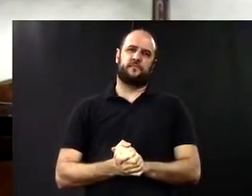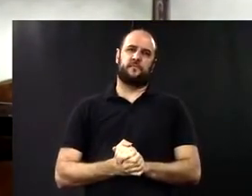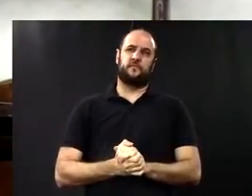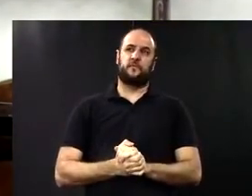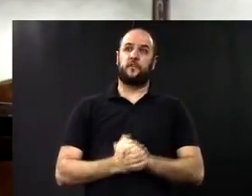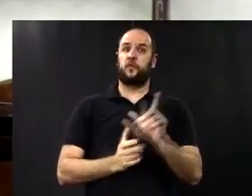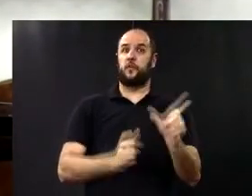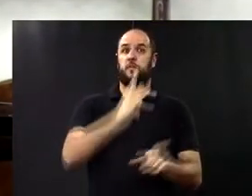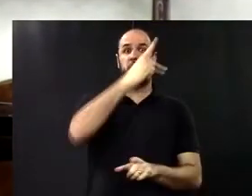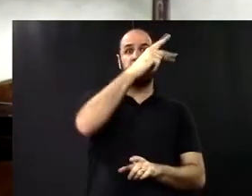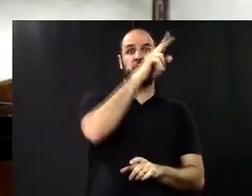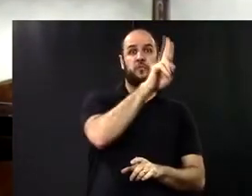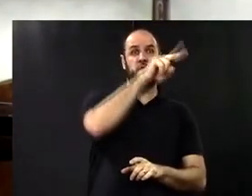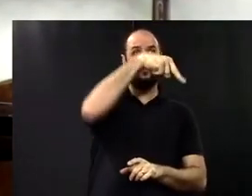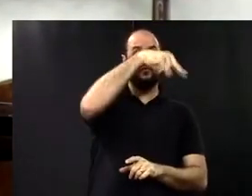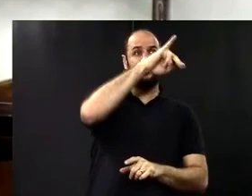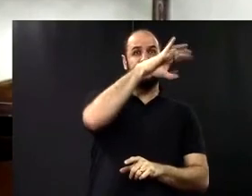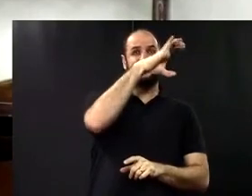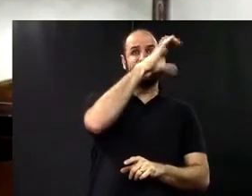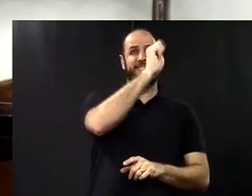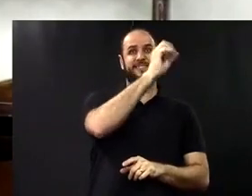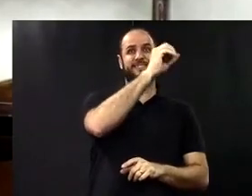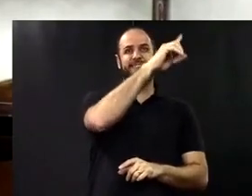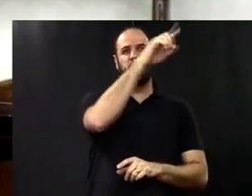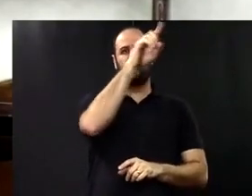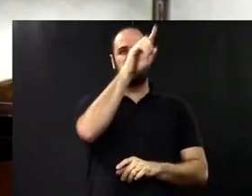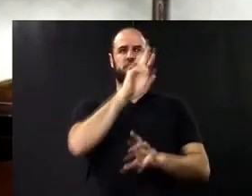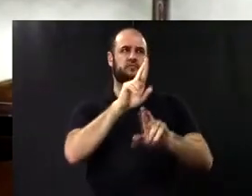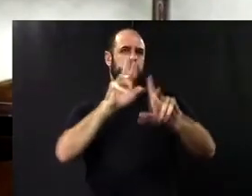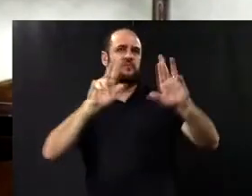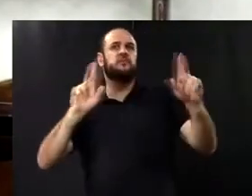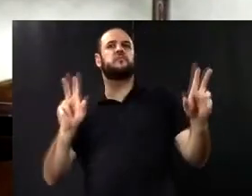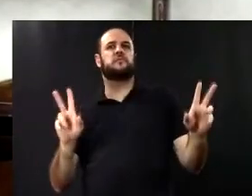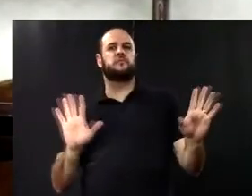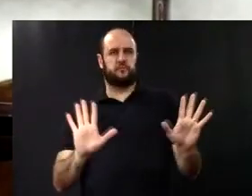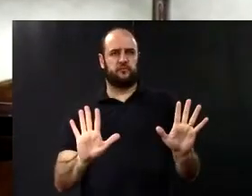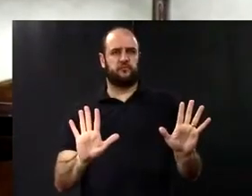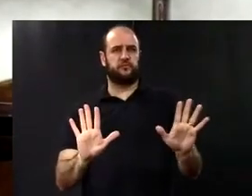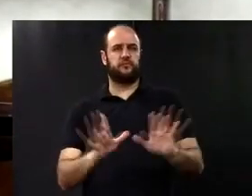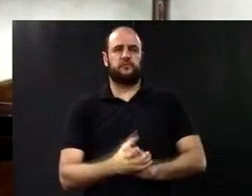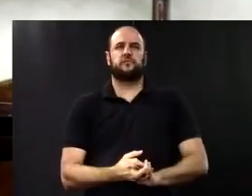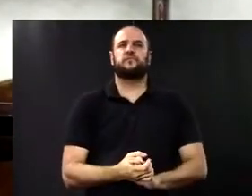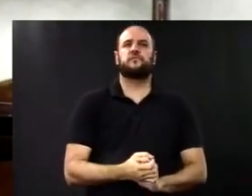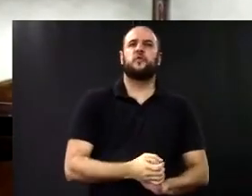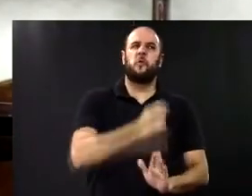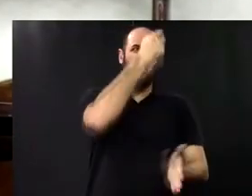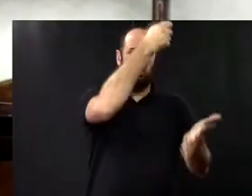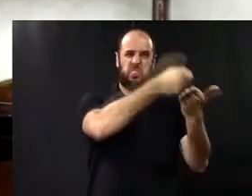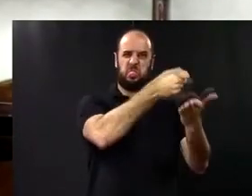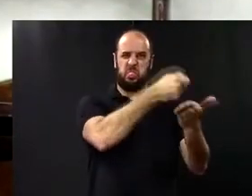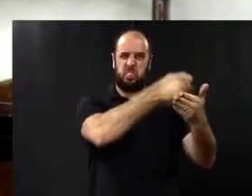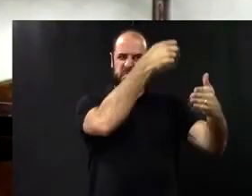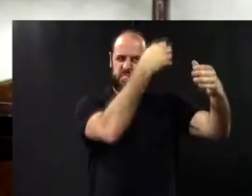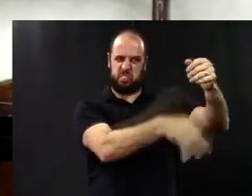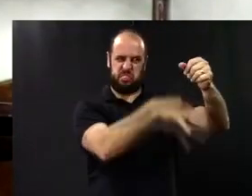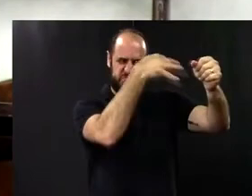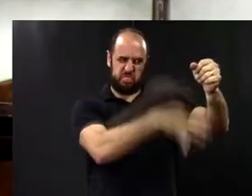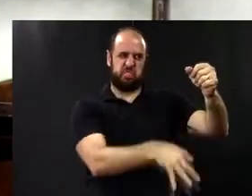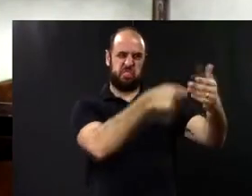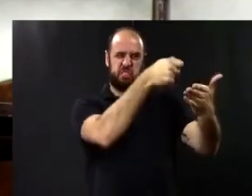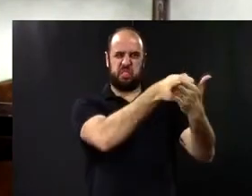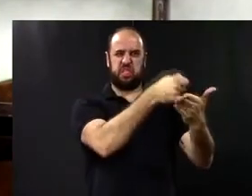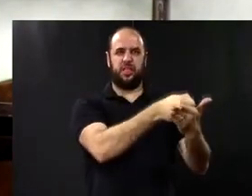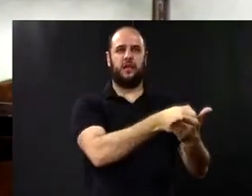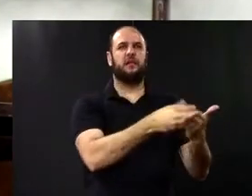para aqueles que estão em Cristo Jesus. Por quê? A punição não está para o